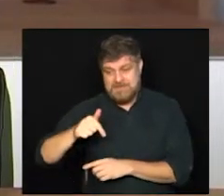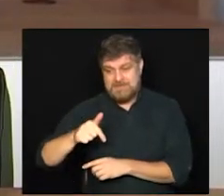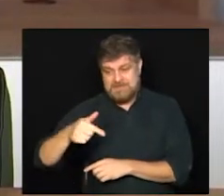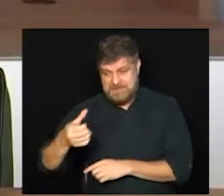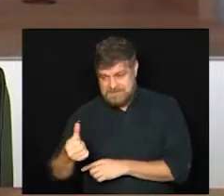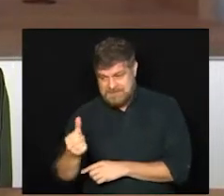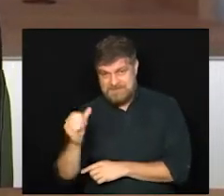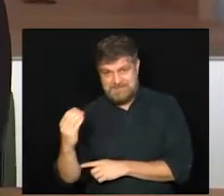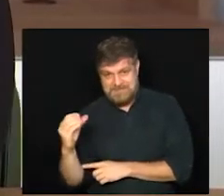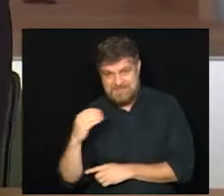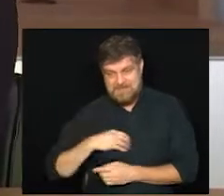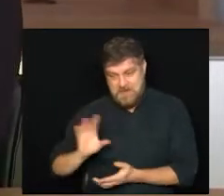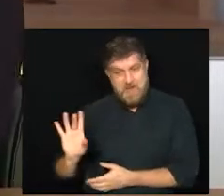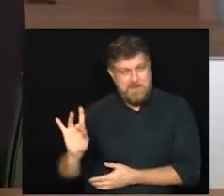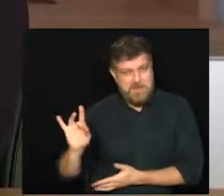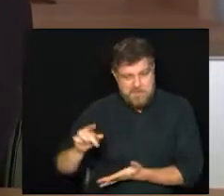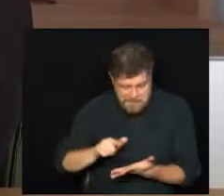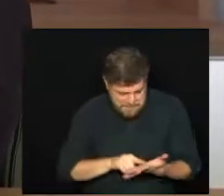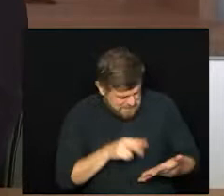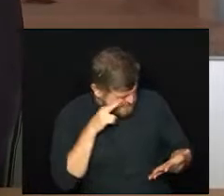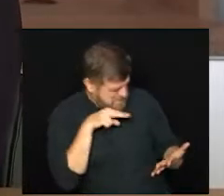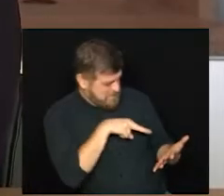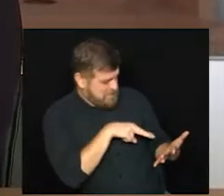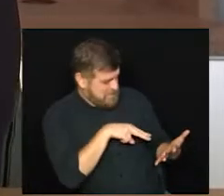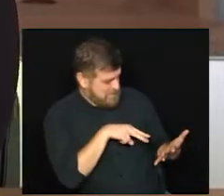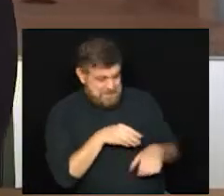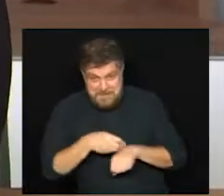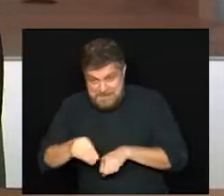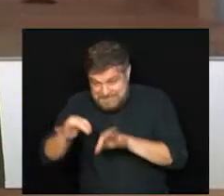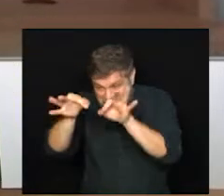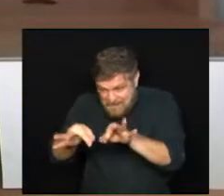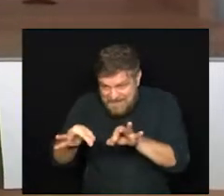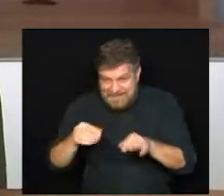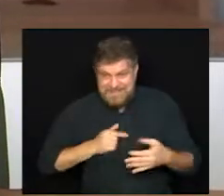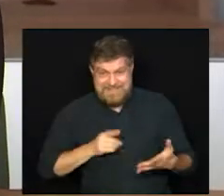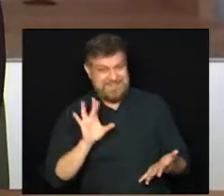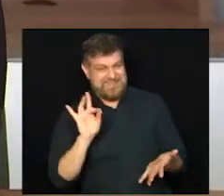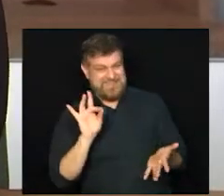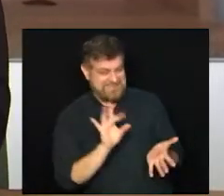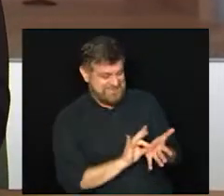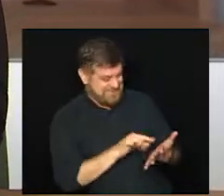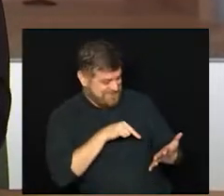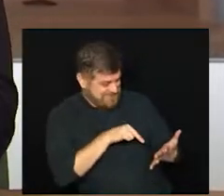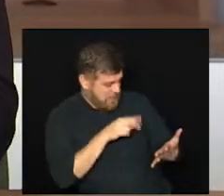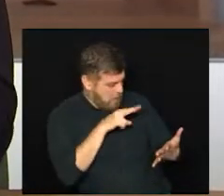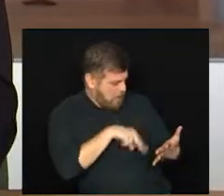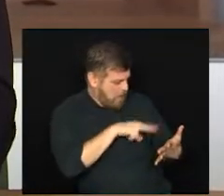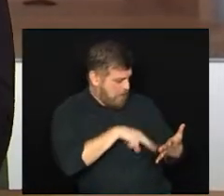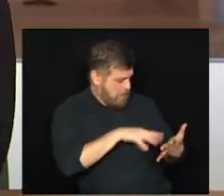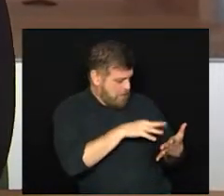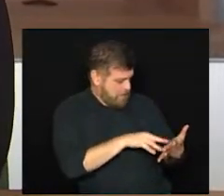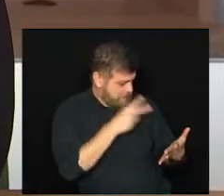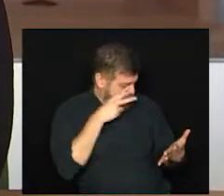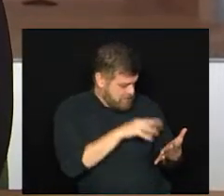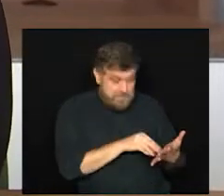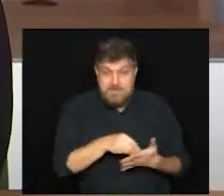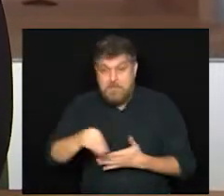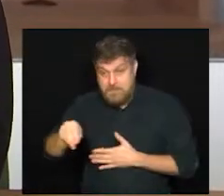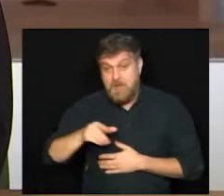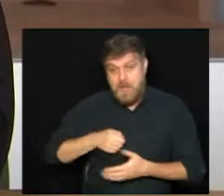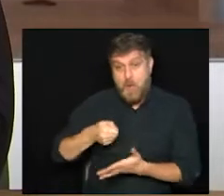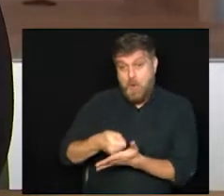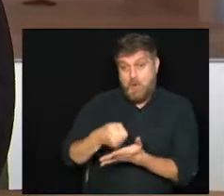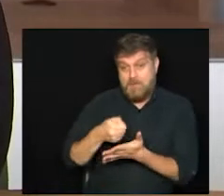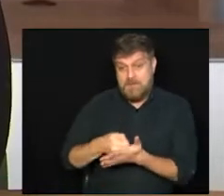22.847,76, até trouxe uma colinha aqui para passar o valor certinho, isso. Elas vão ser obrigadas a declarar